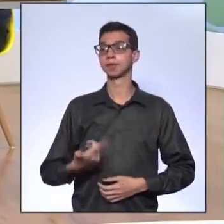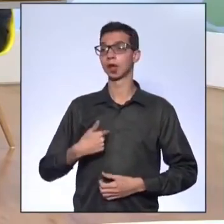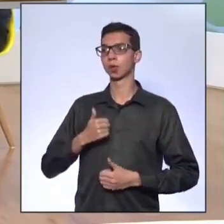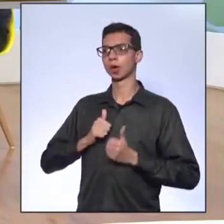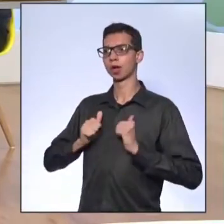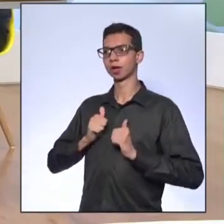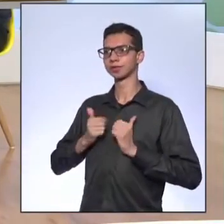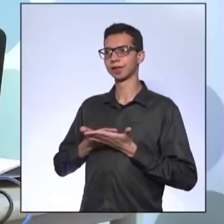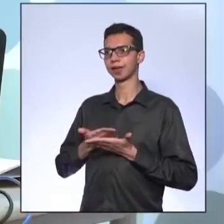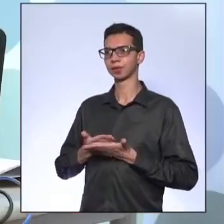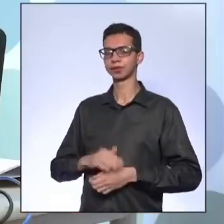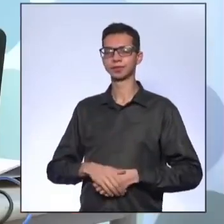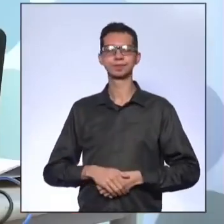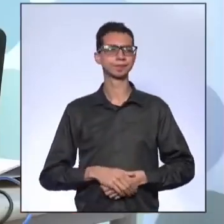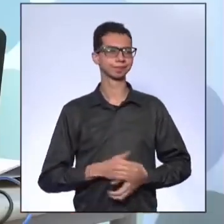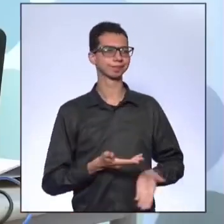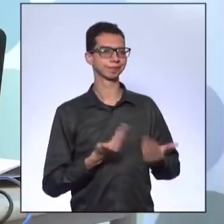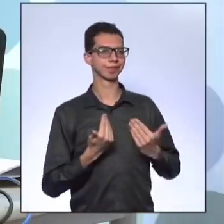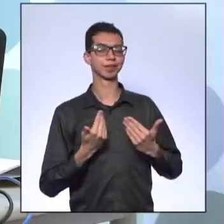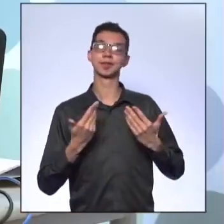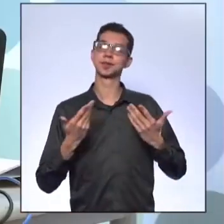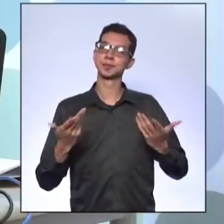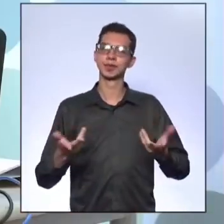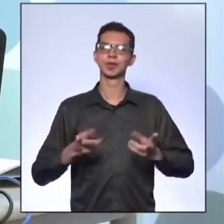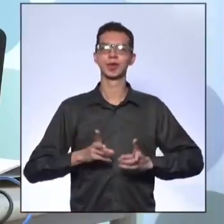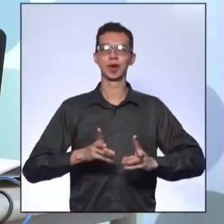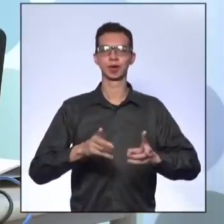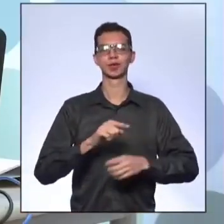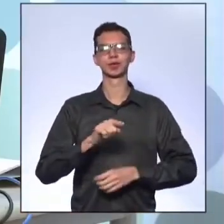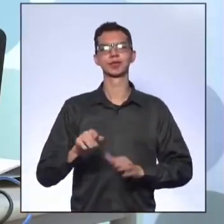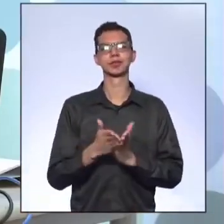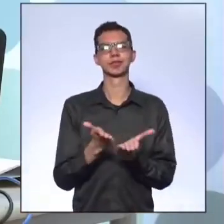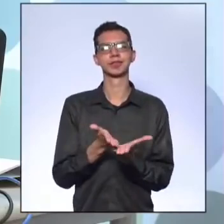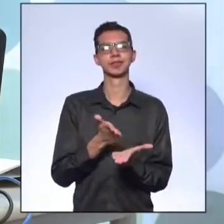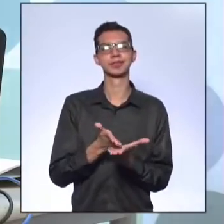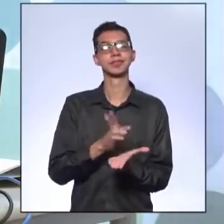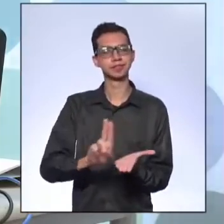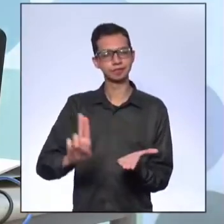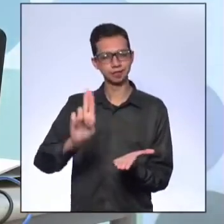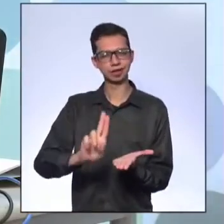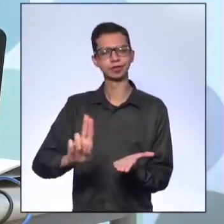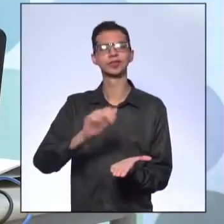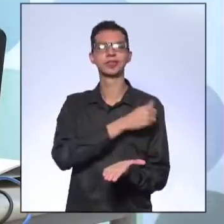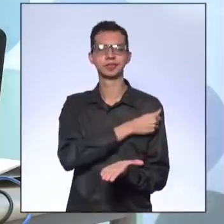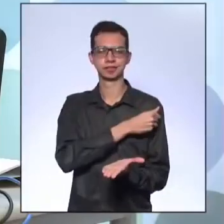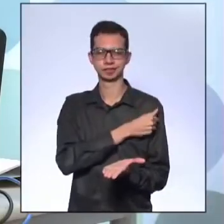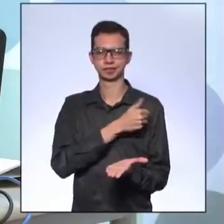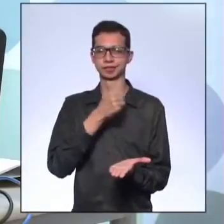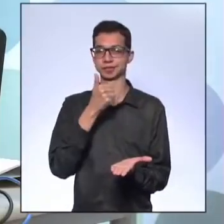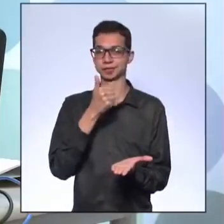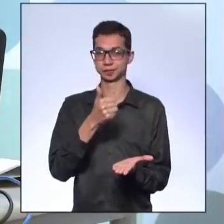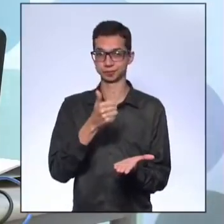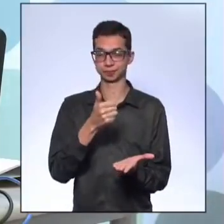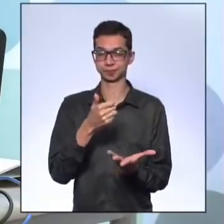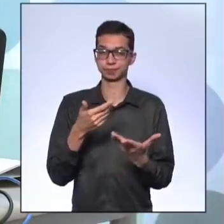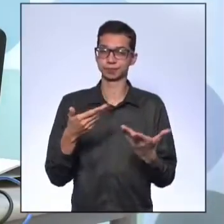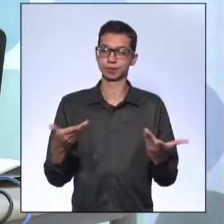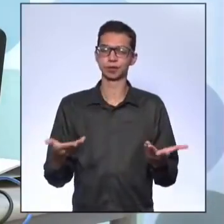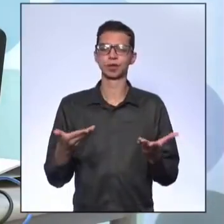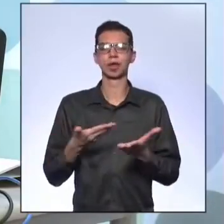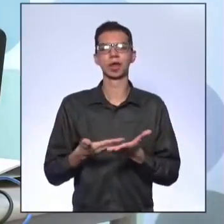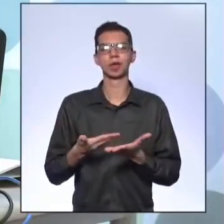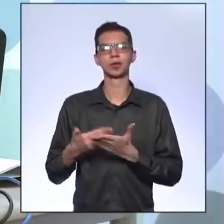então, gente. Então vai separando aí seu caderno do aluno, porque hoje você vai usar, tá bom? Então nós viemos aí numa sequência de